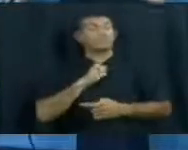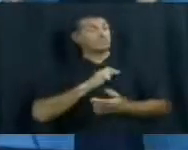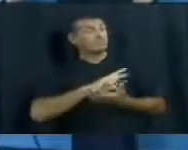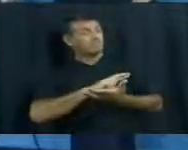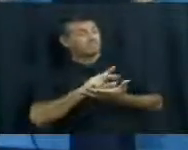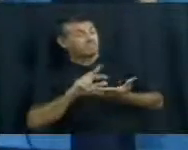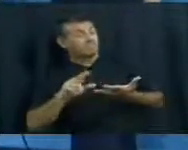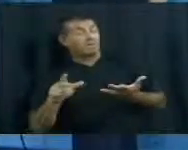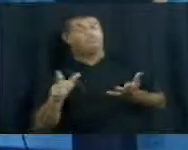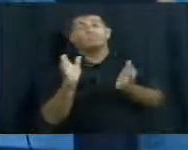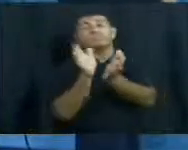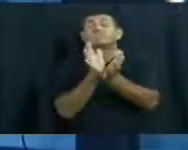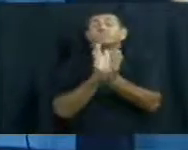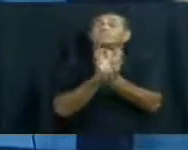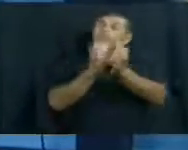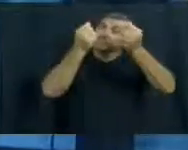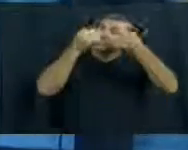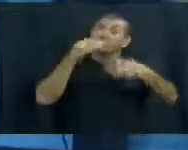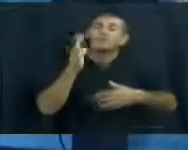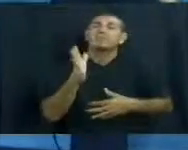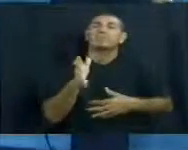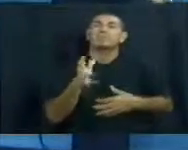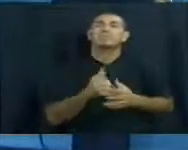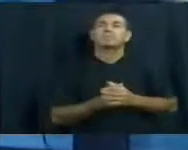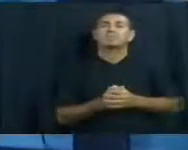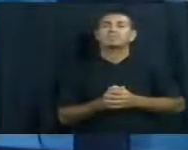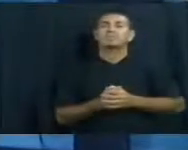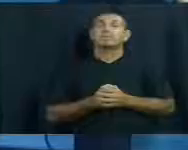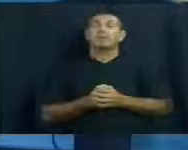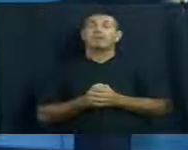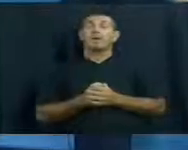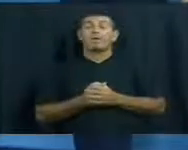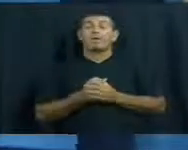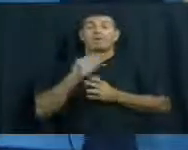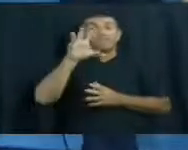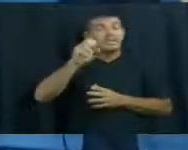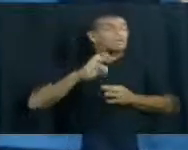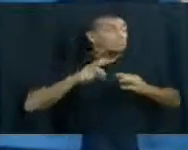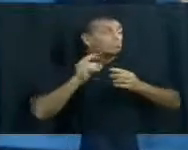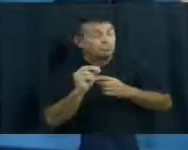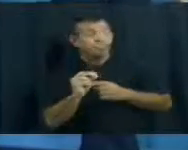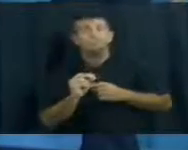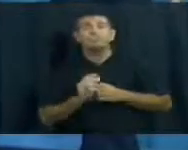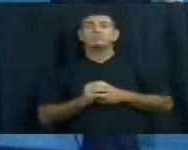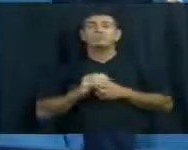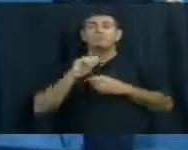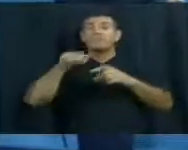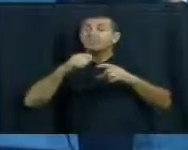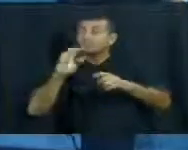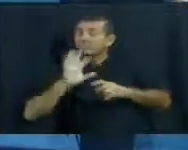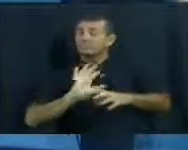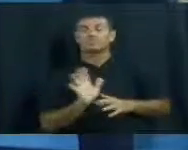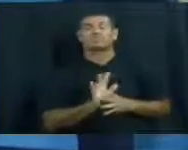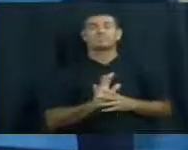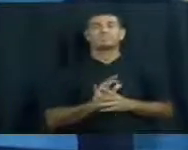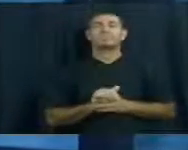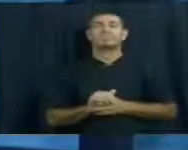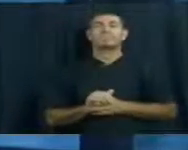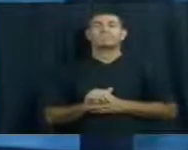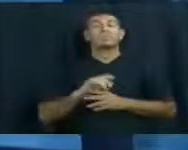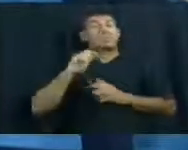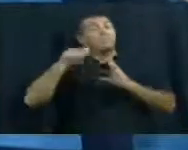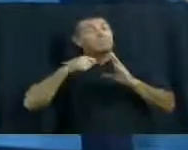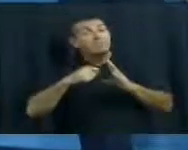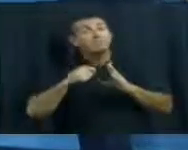várias associações, né? Só que eu não consegui pegar o vídeo de todas as meninas que estão envolvidas. Então, assim, tem um